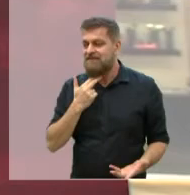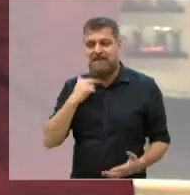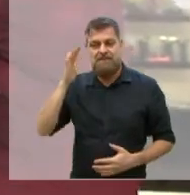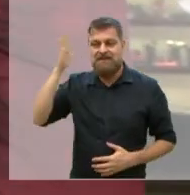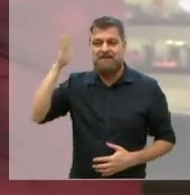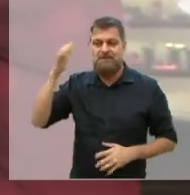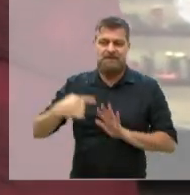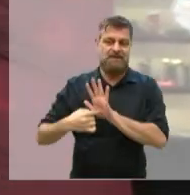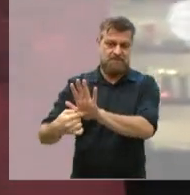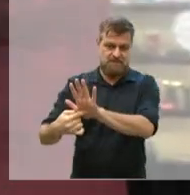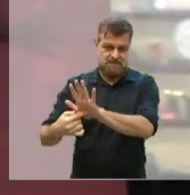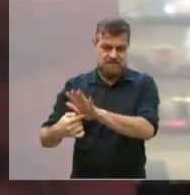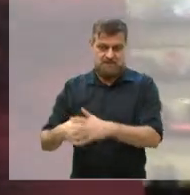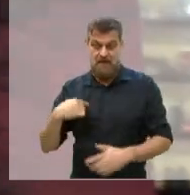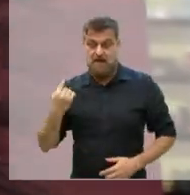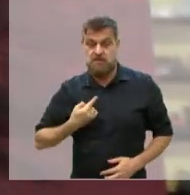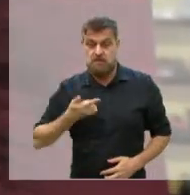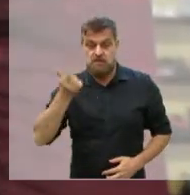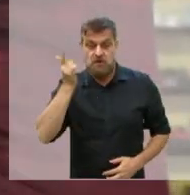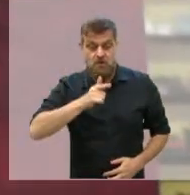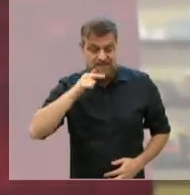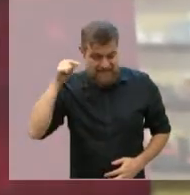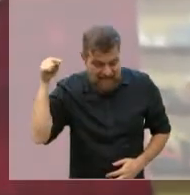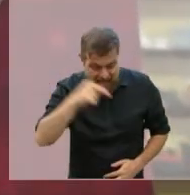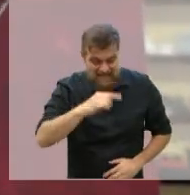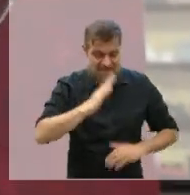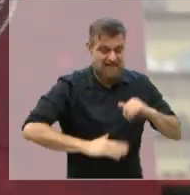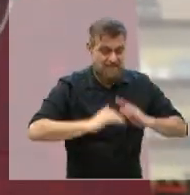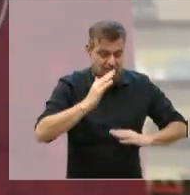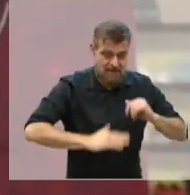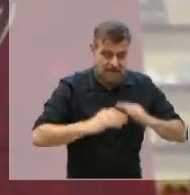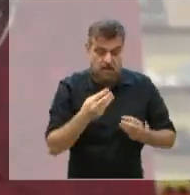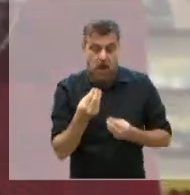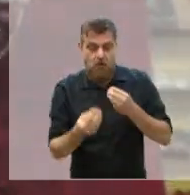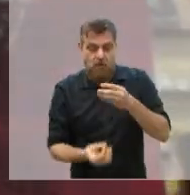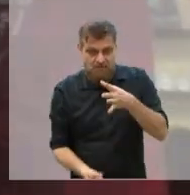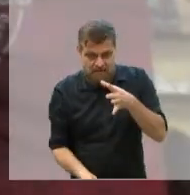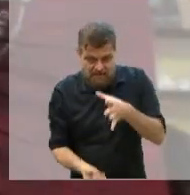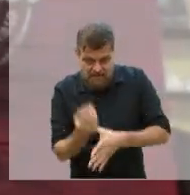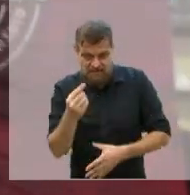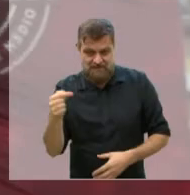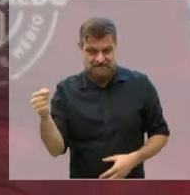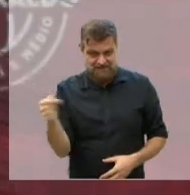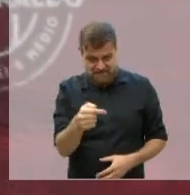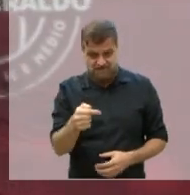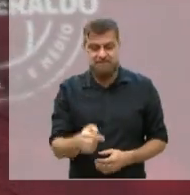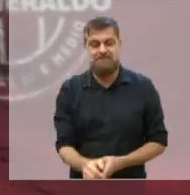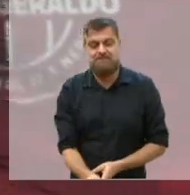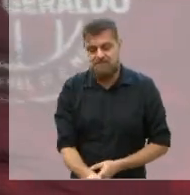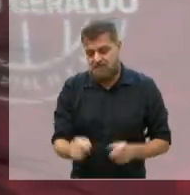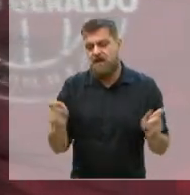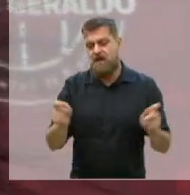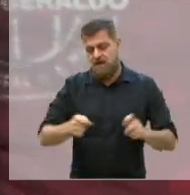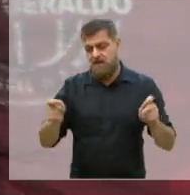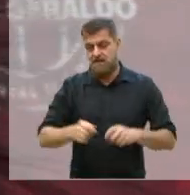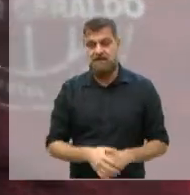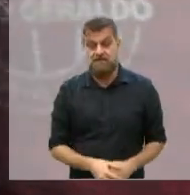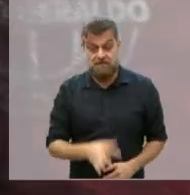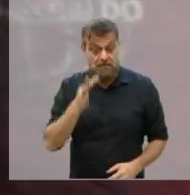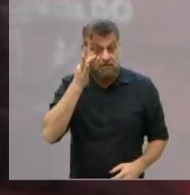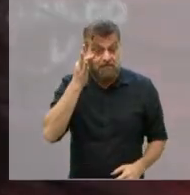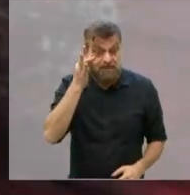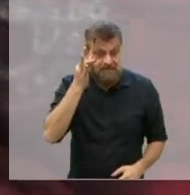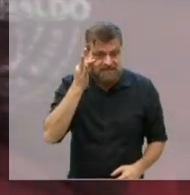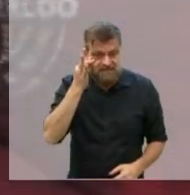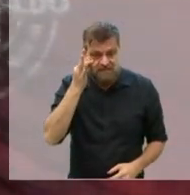equipamento desse. Então a gente só mostra na teoria como é que ele funciona por dentro e como tudo se dá. Mas aqui dá para se ver isso na vida real e